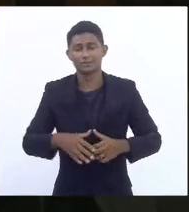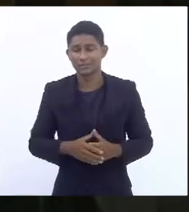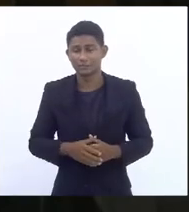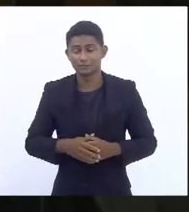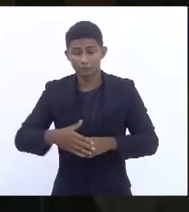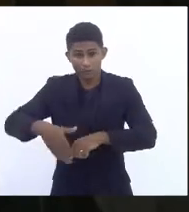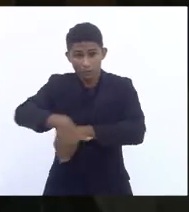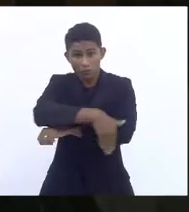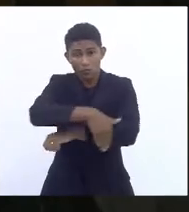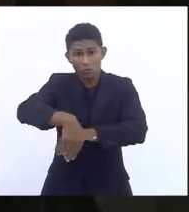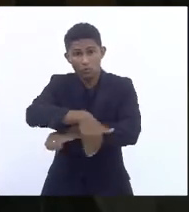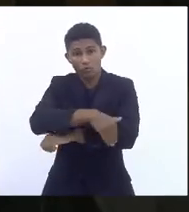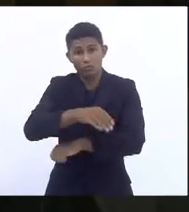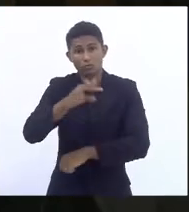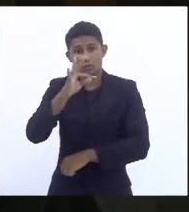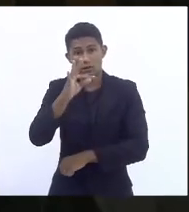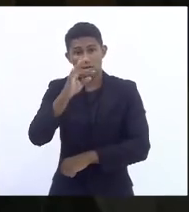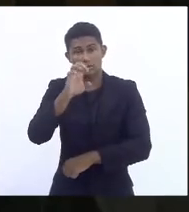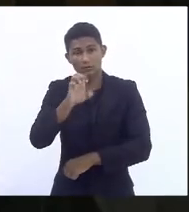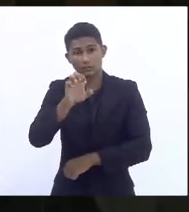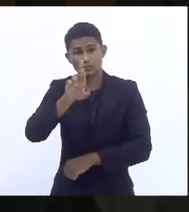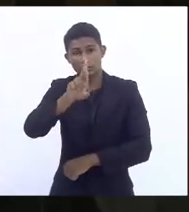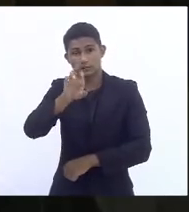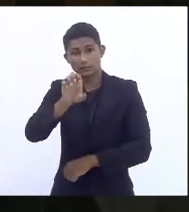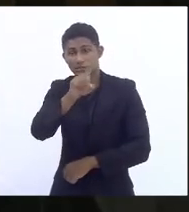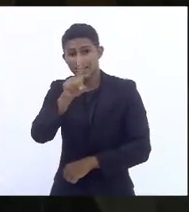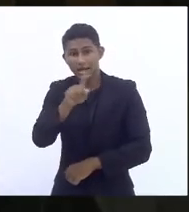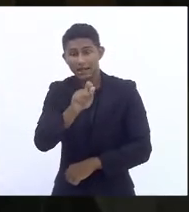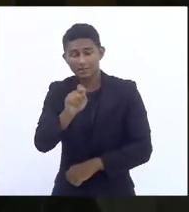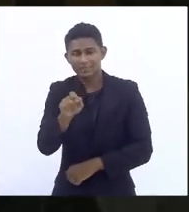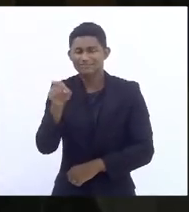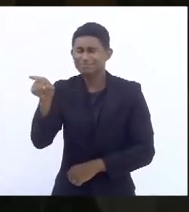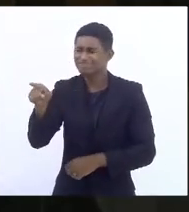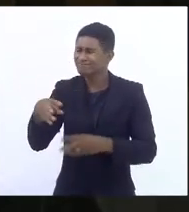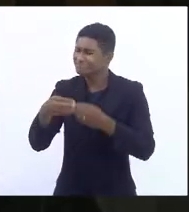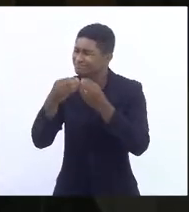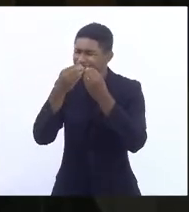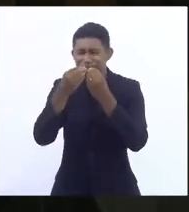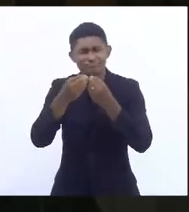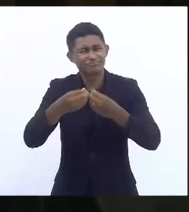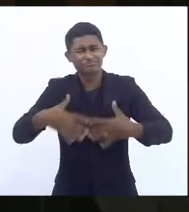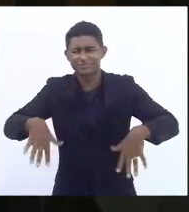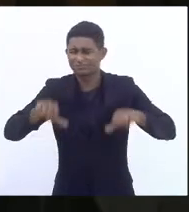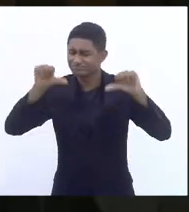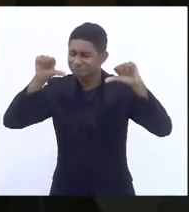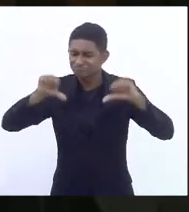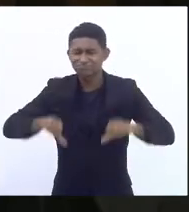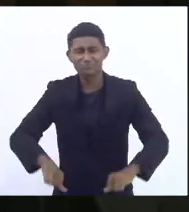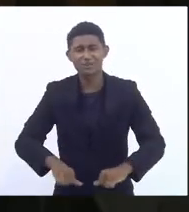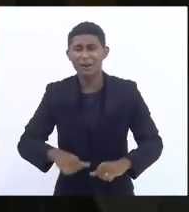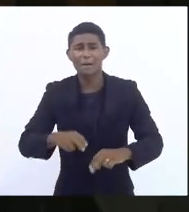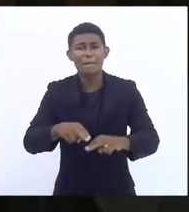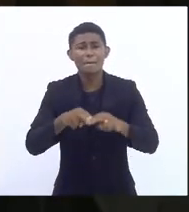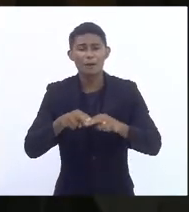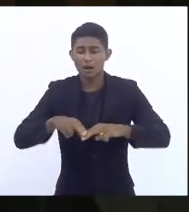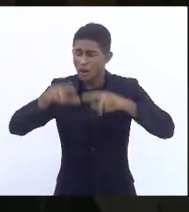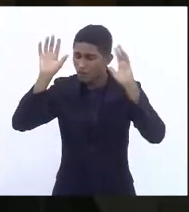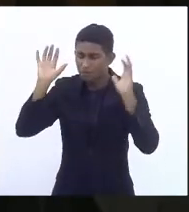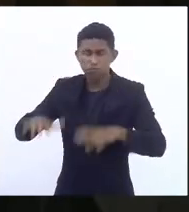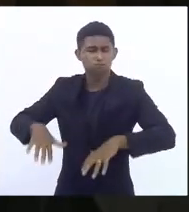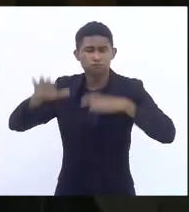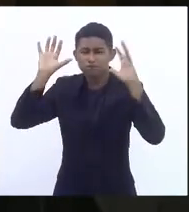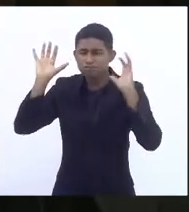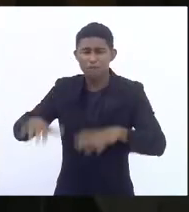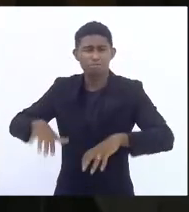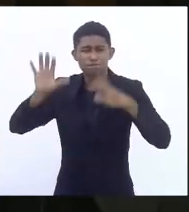Rua Tereza foi o fulcro, né, dessa tempestade que se abateu sobre Petrópolis. Agora mesmo,